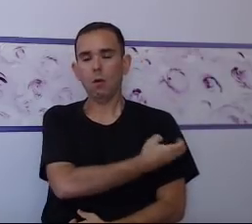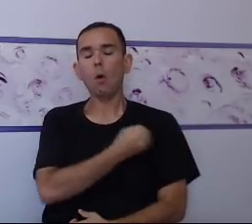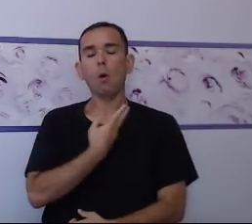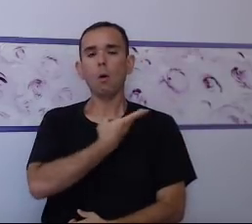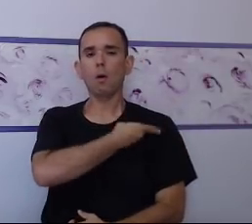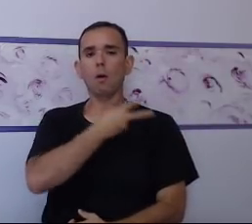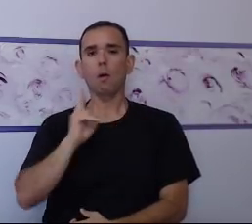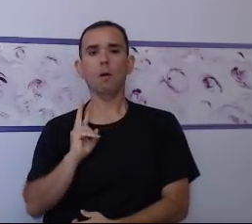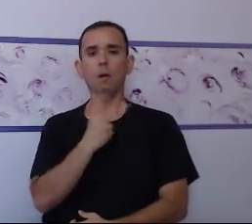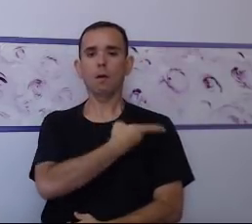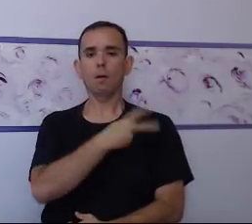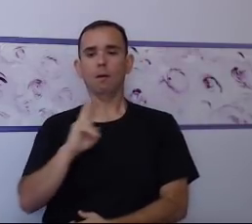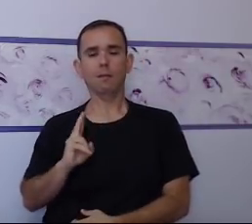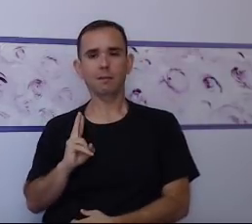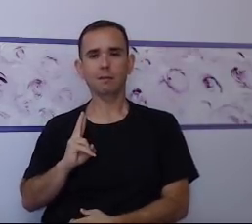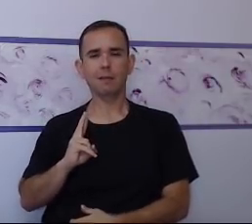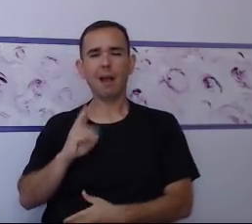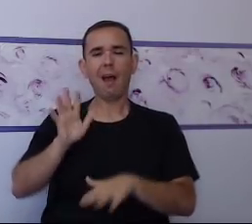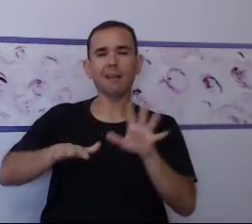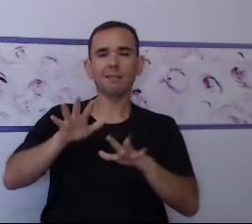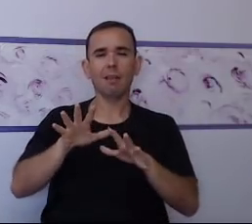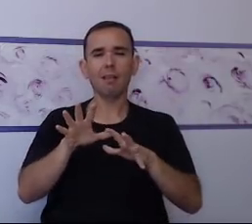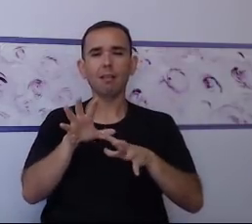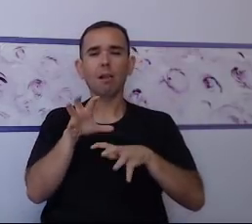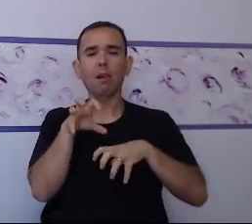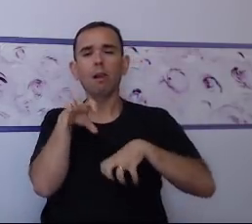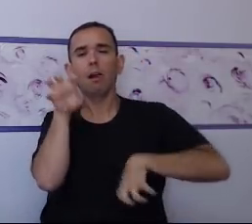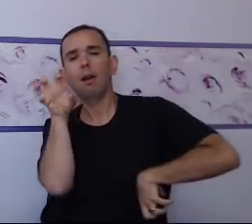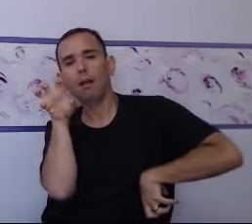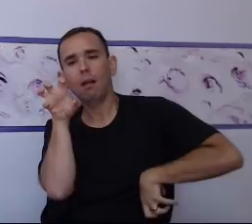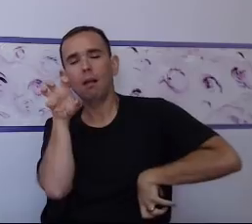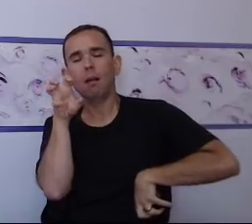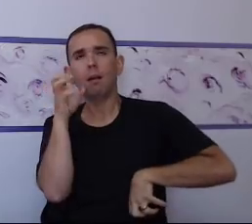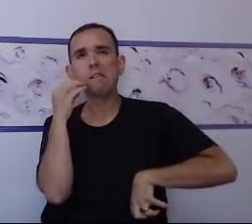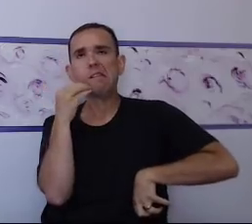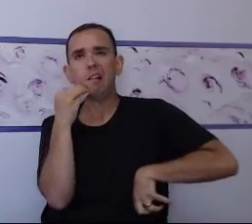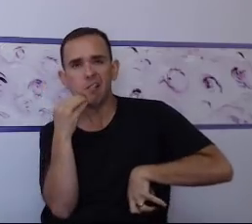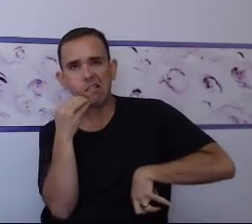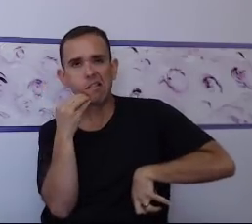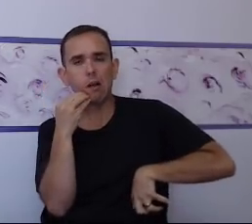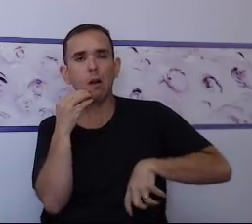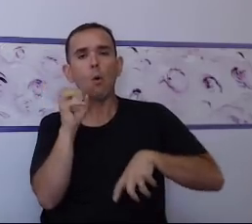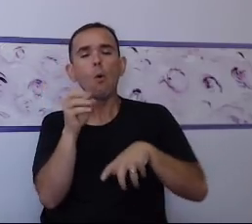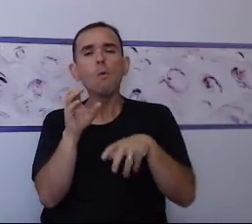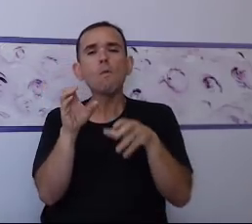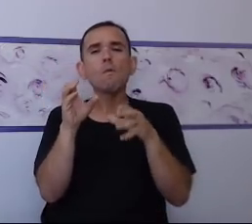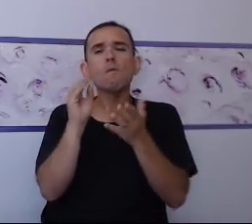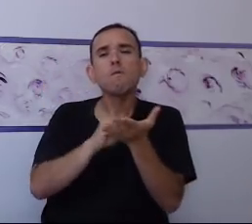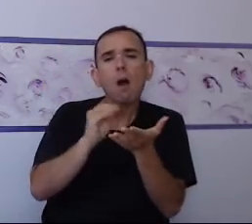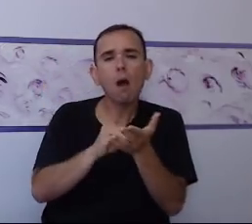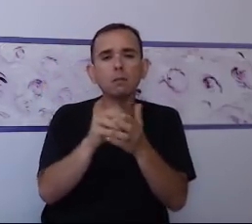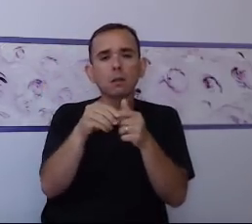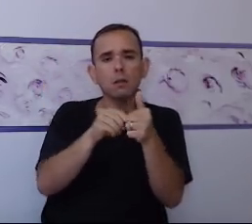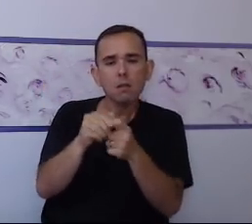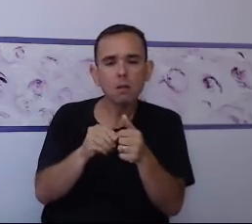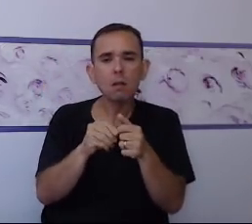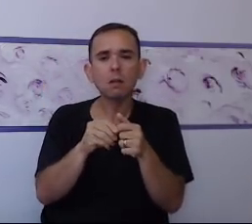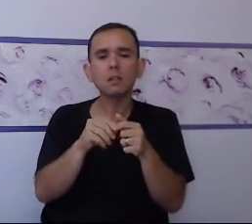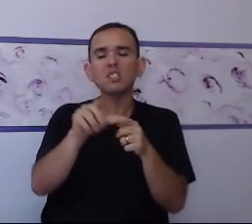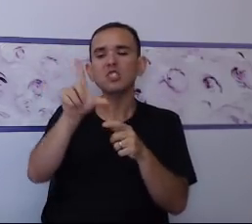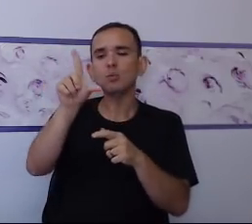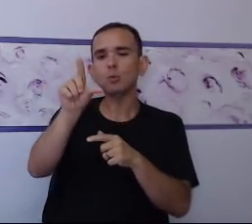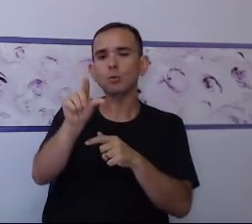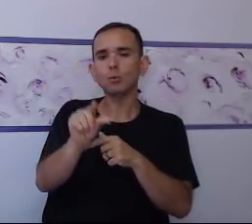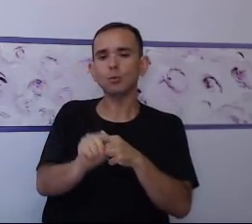lados. Dar uma deformidade, uma paralisia, falta de coordenação, o que diminui a presença desses